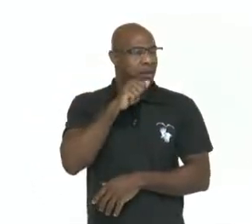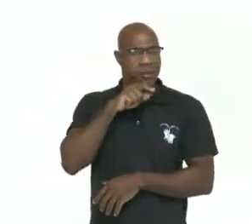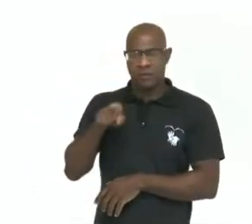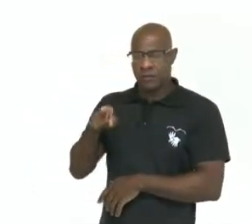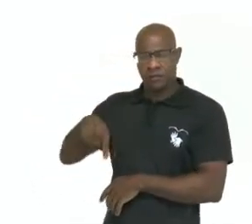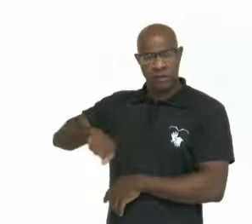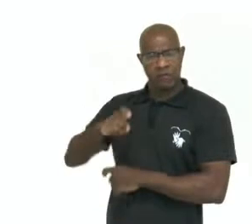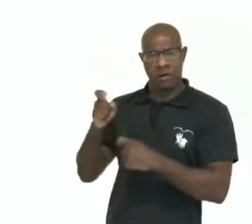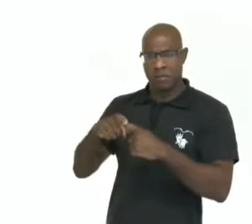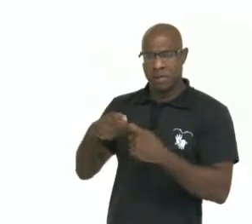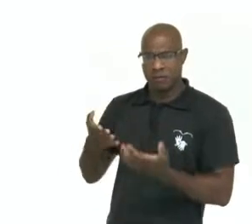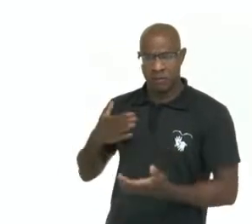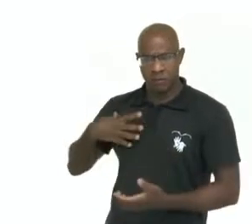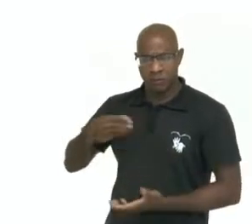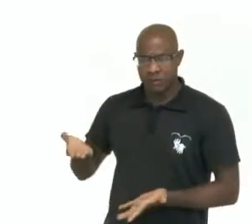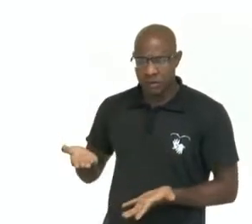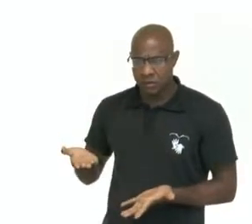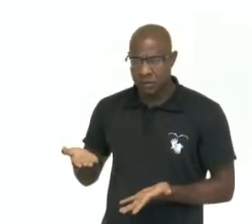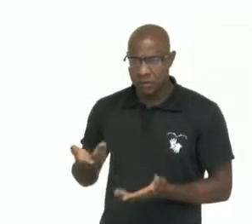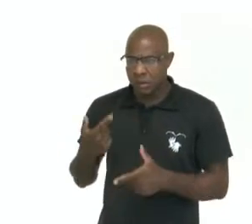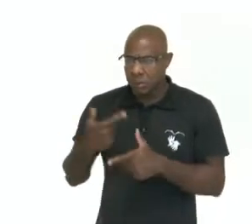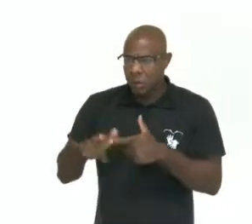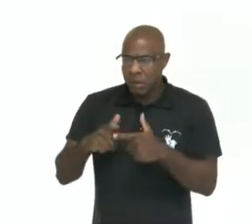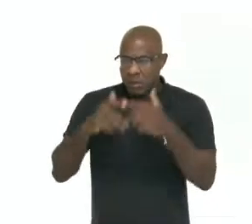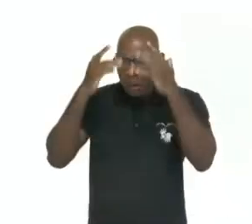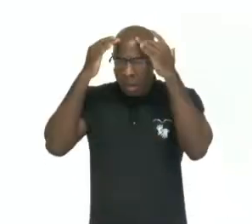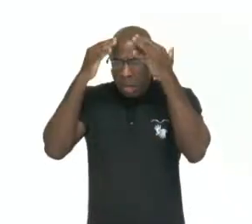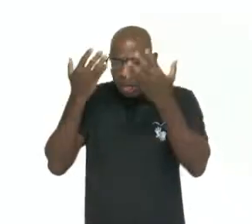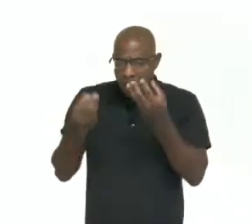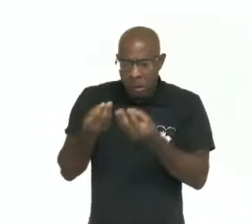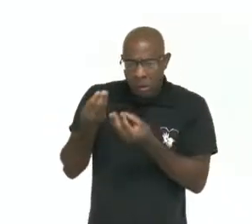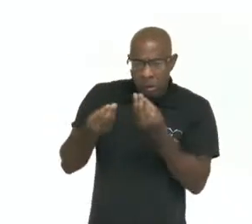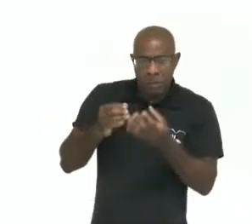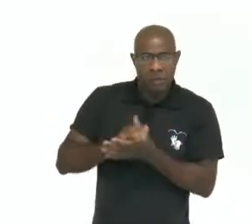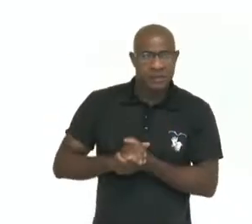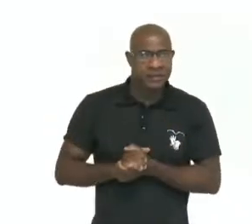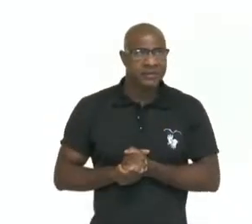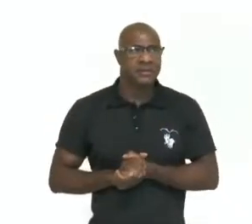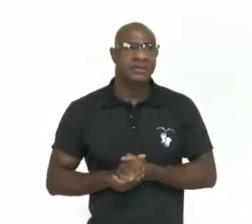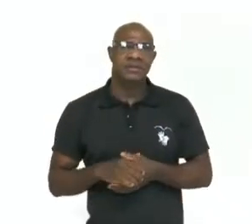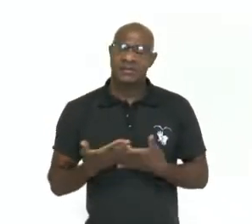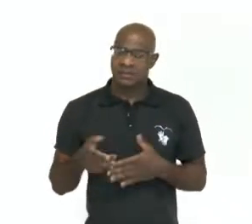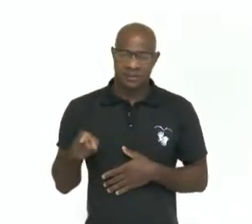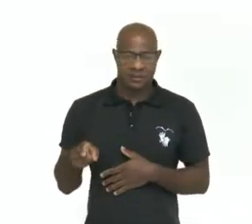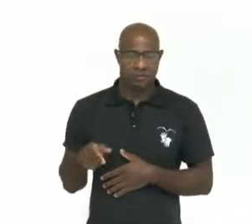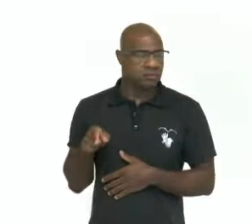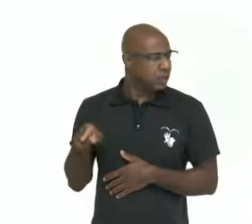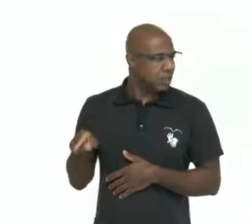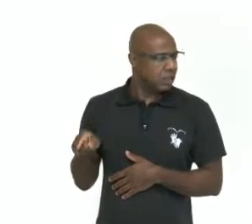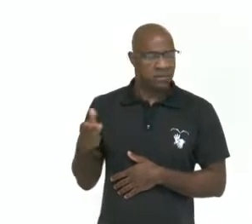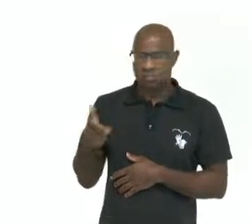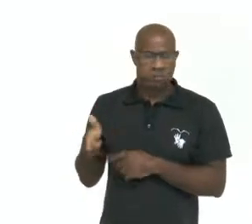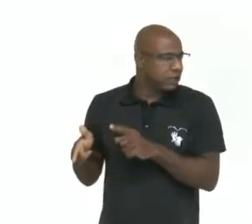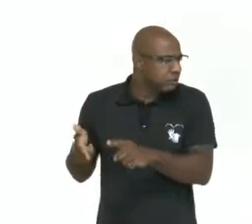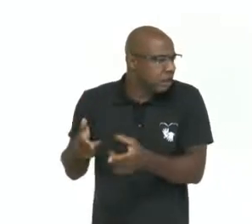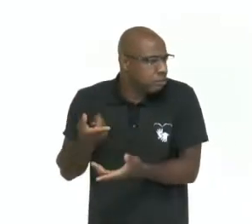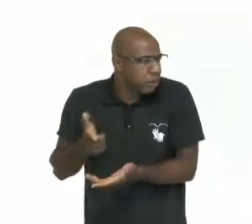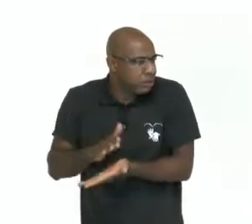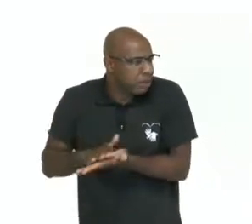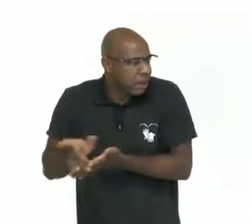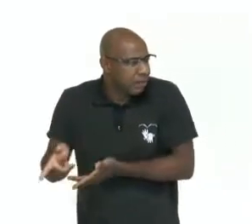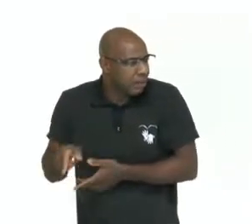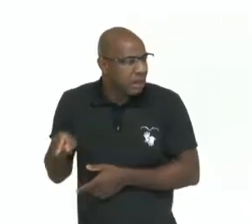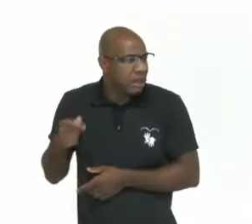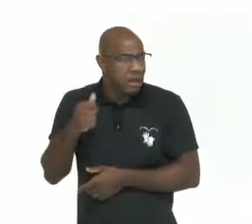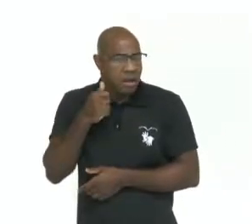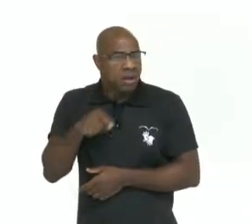médico. Após o exame, Dr. Epaminondas abanou a cabeça. Não há nada a fazer, dona Coló. Esse